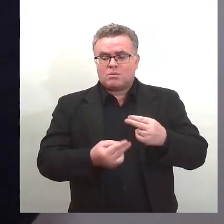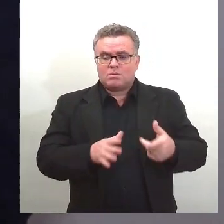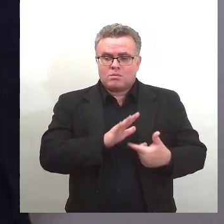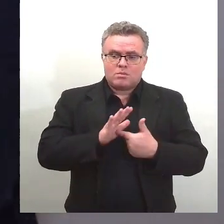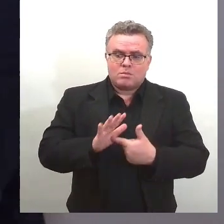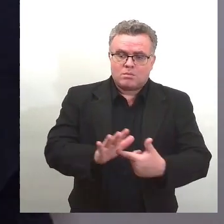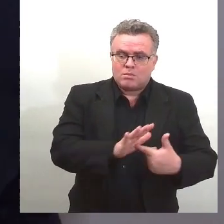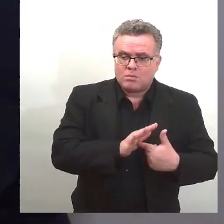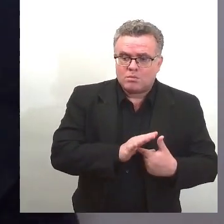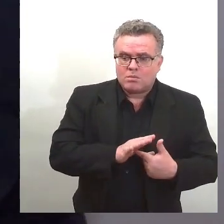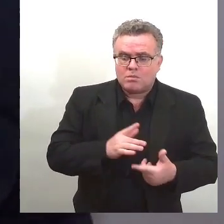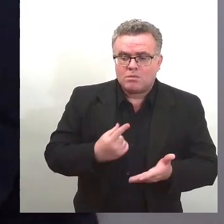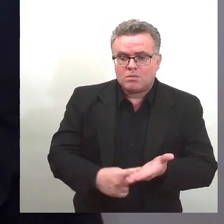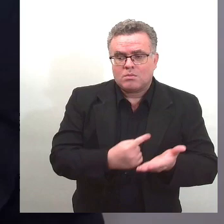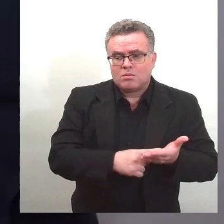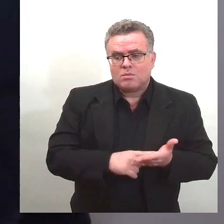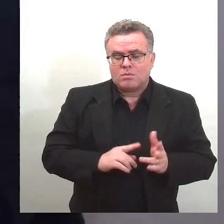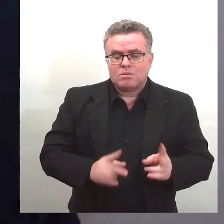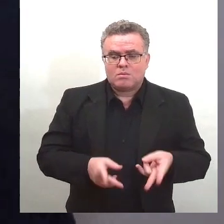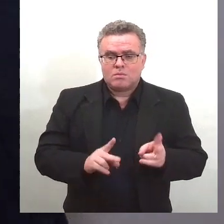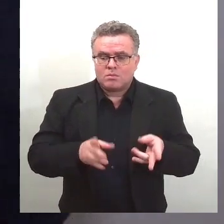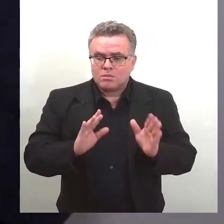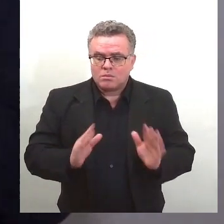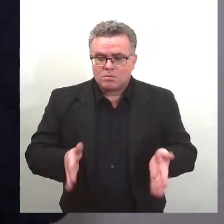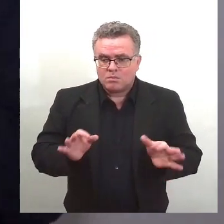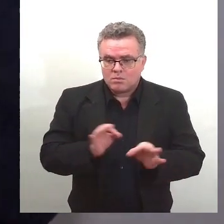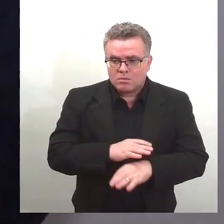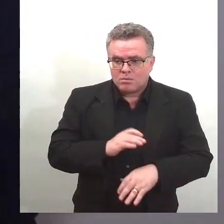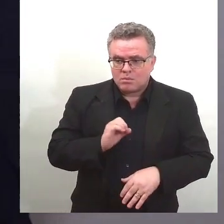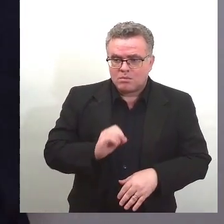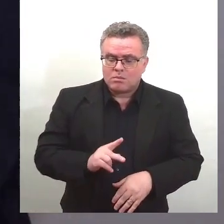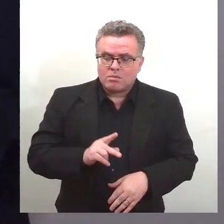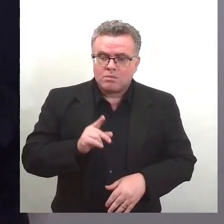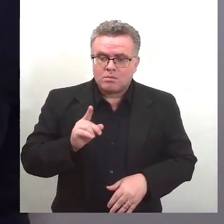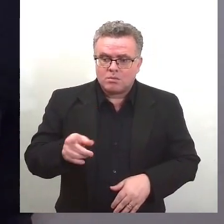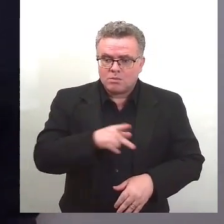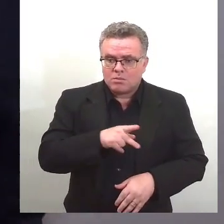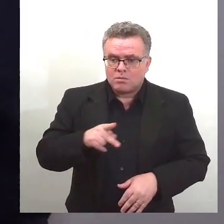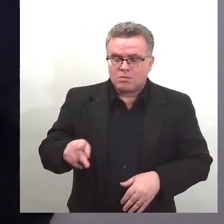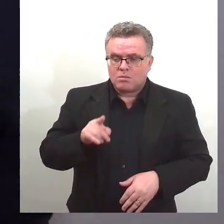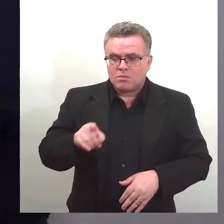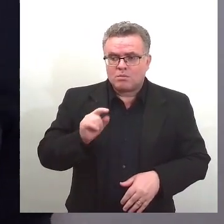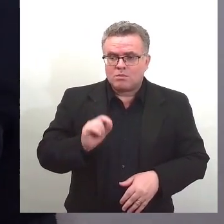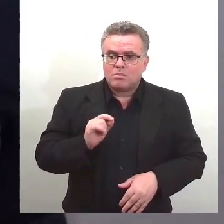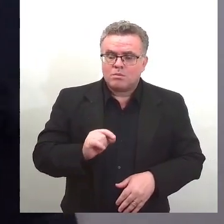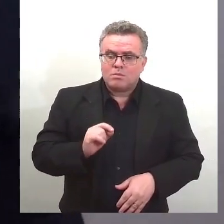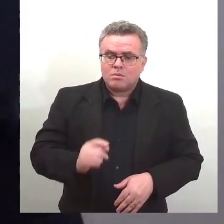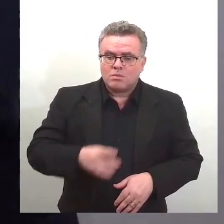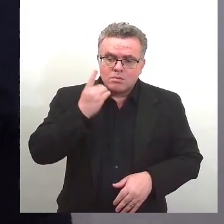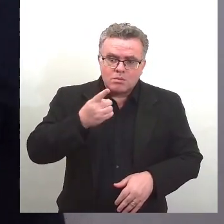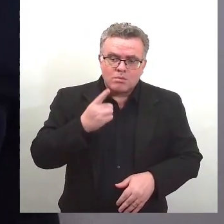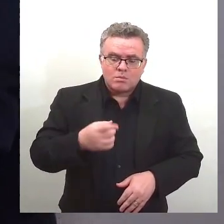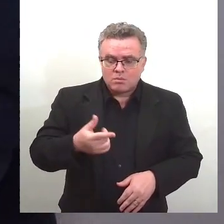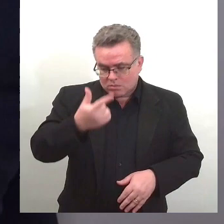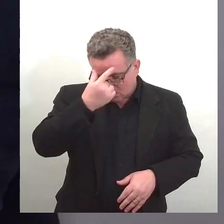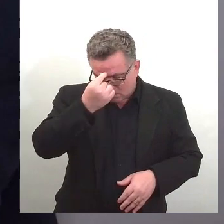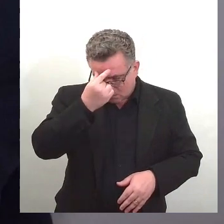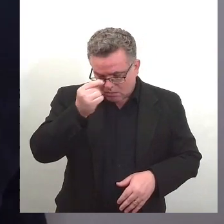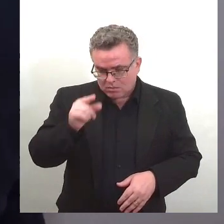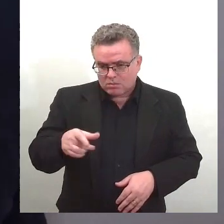feito, né, acordado por intermédio do próprio presidente desta casa, o deputado Jefferson Andrade. Parece que as